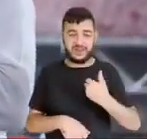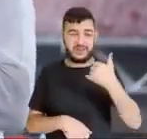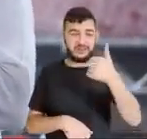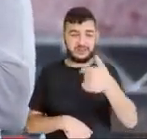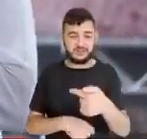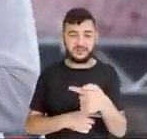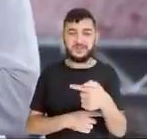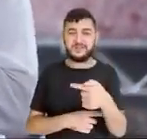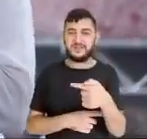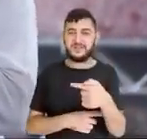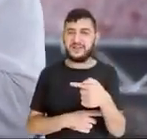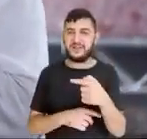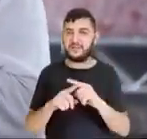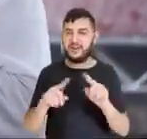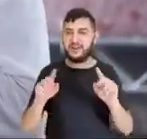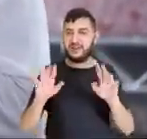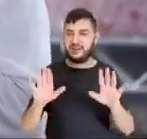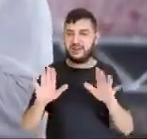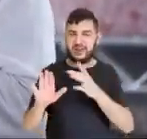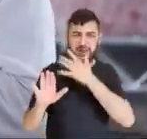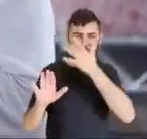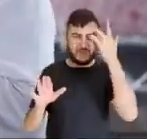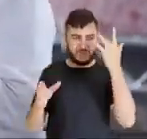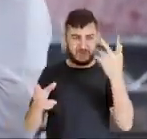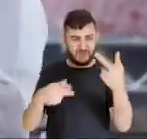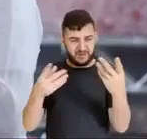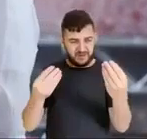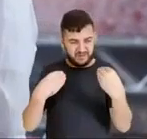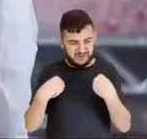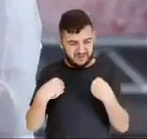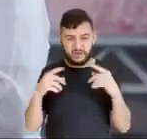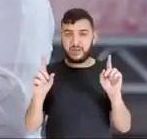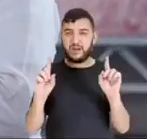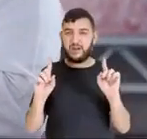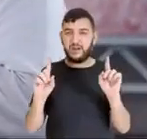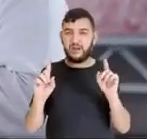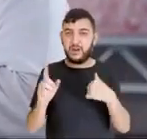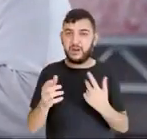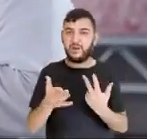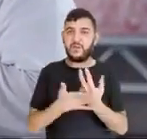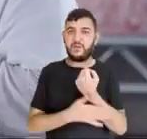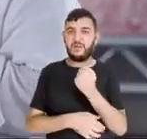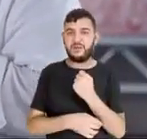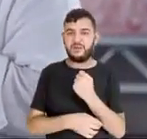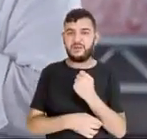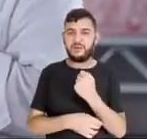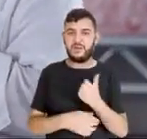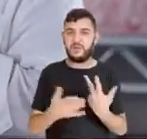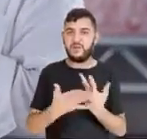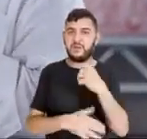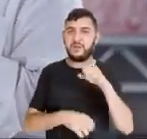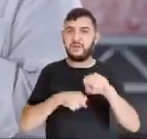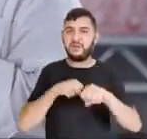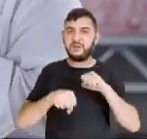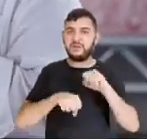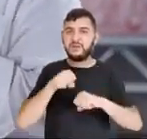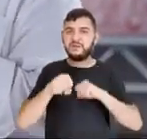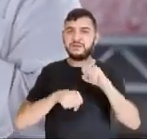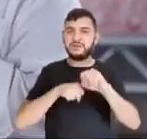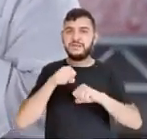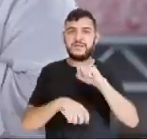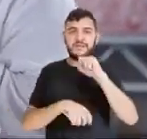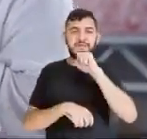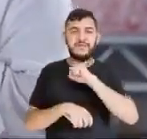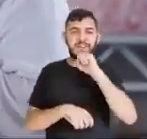não foi ninguém que me deu, eu comprei. Eu comprei uma bicicleta velha, em que eu fui enganado porque a